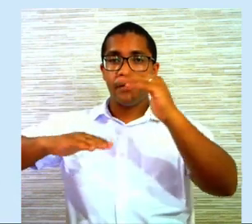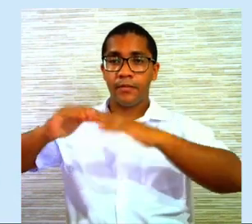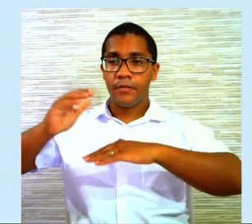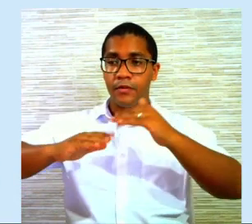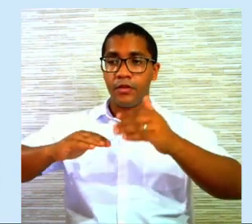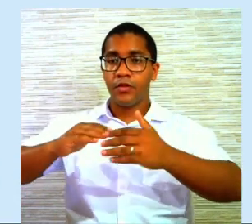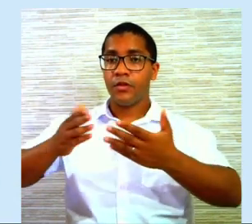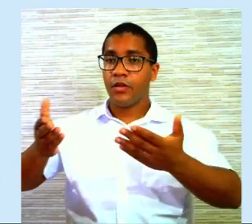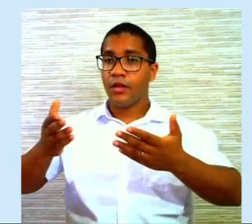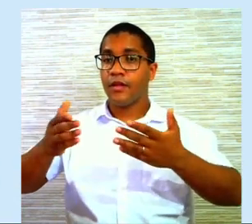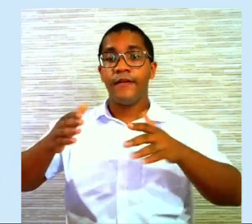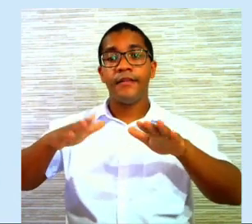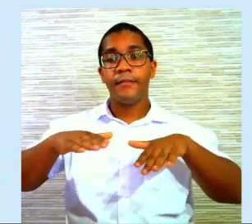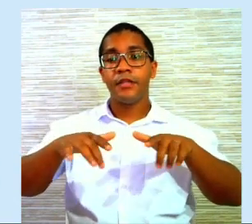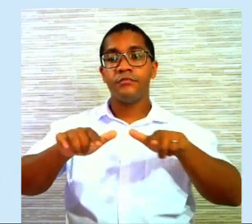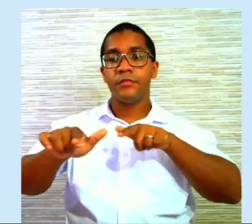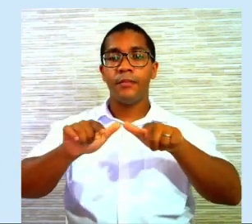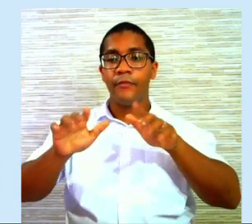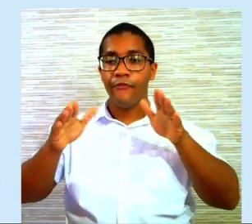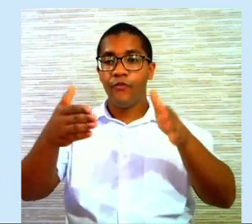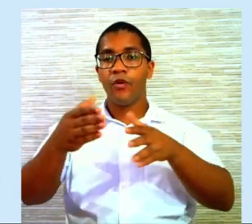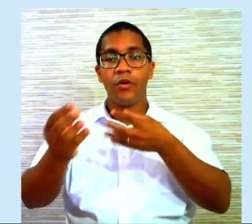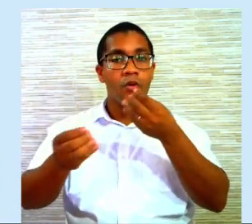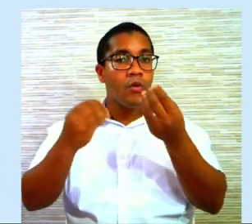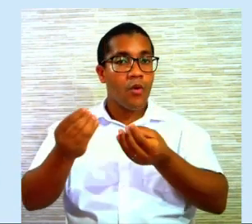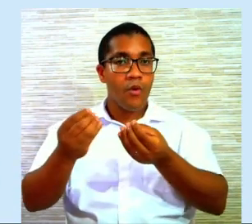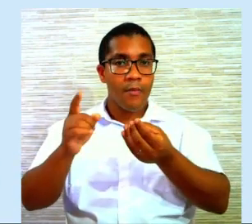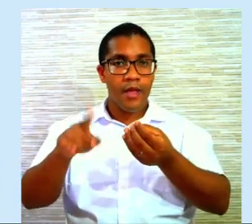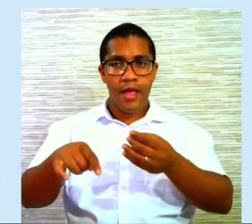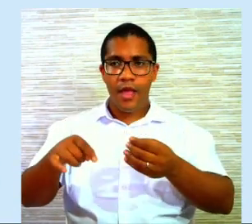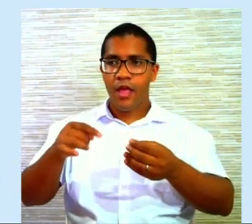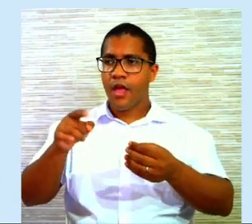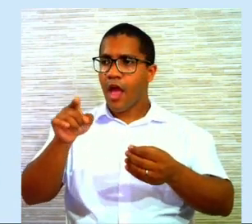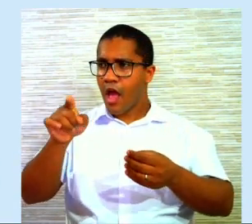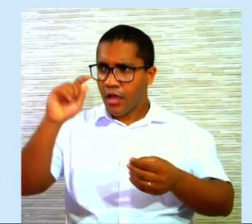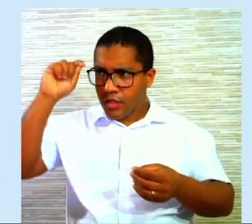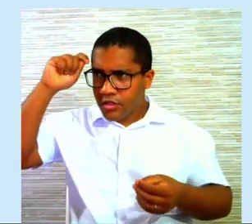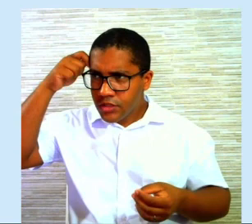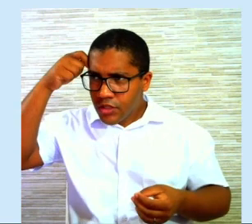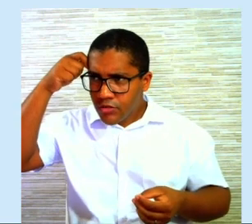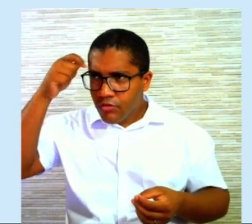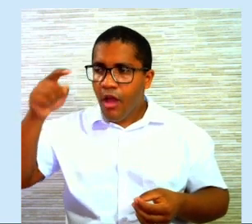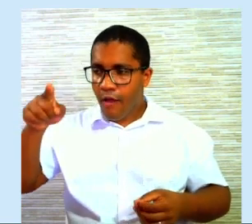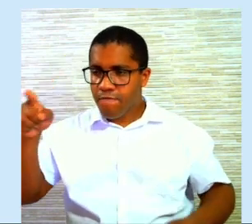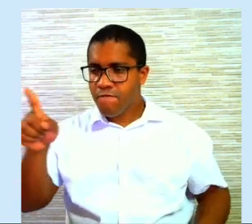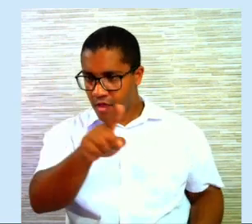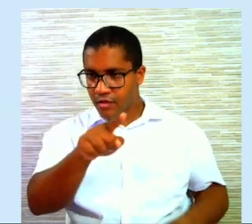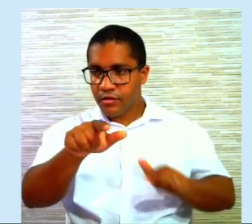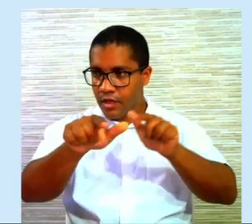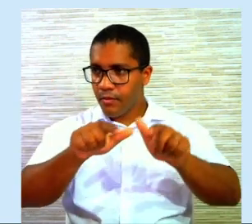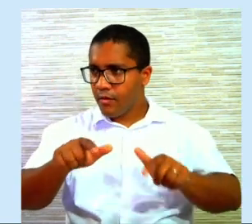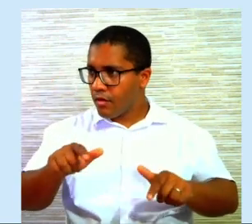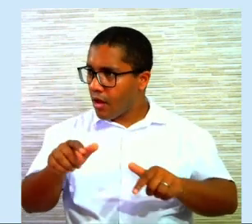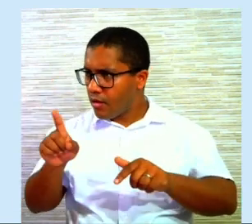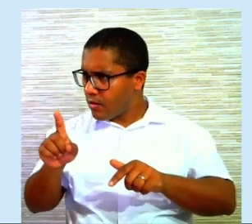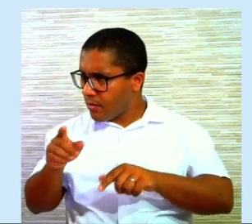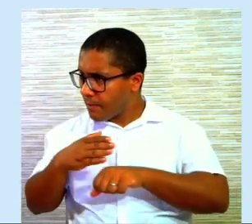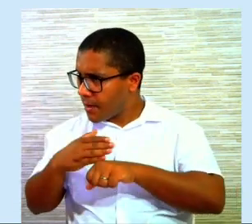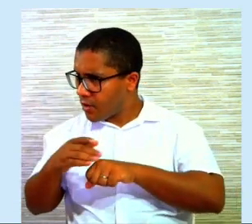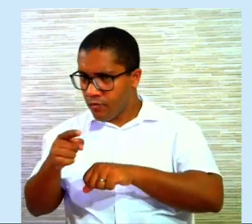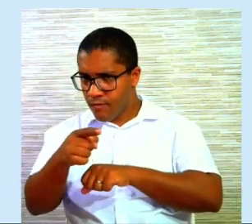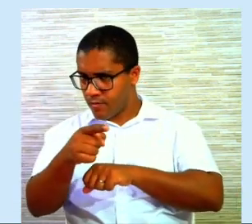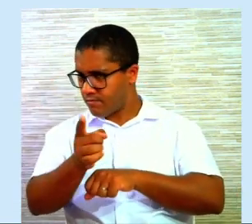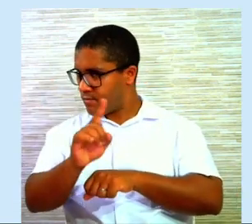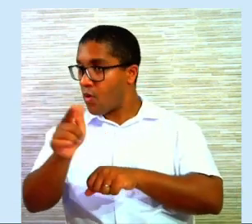da força física de trabalho. Não pela cor da pele. É isso. Qualquer